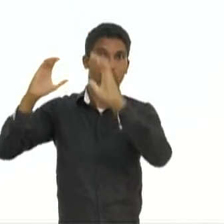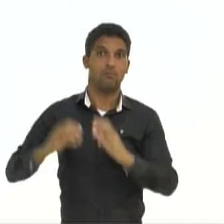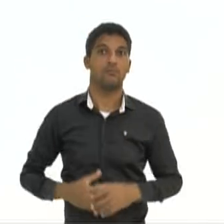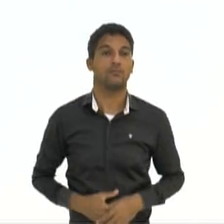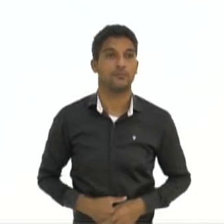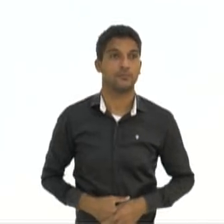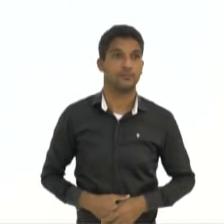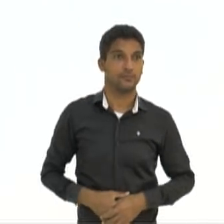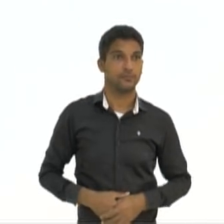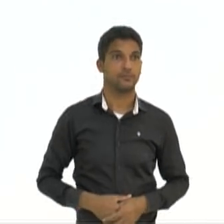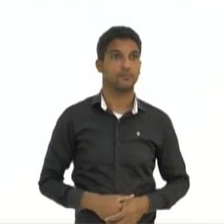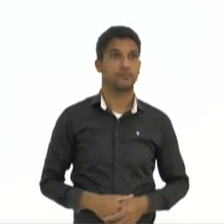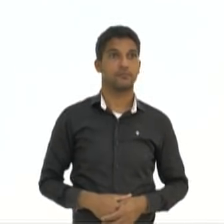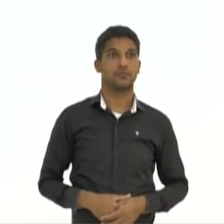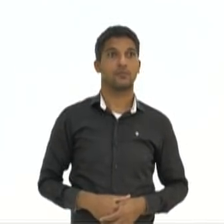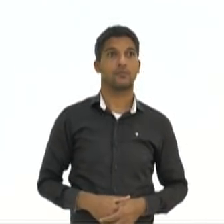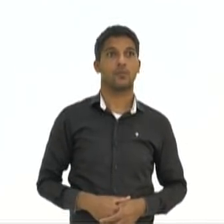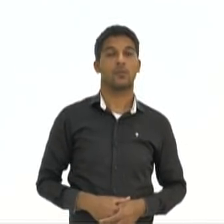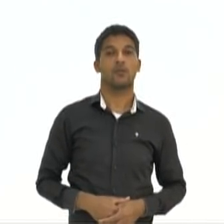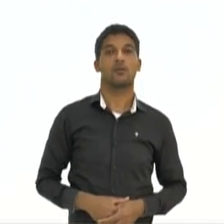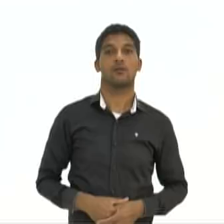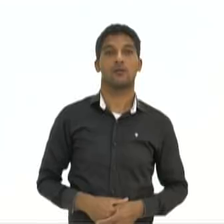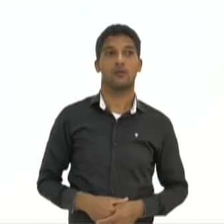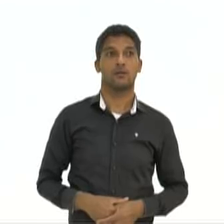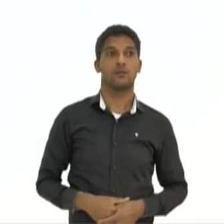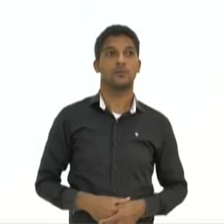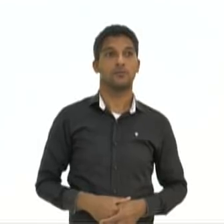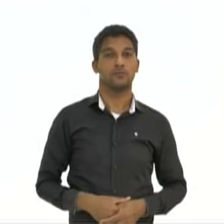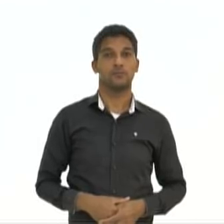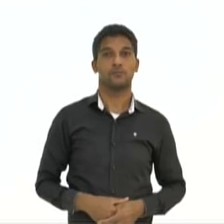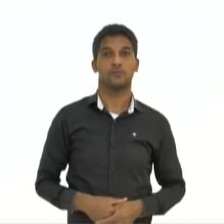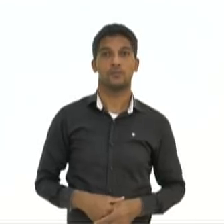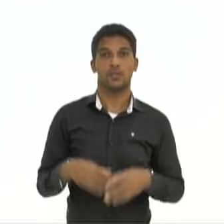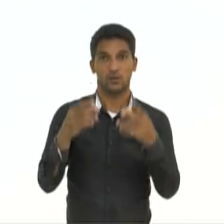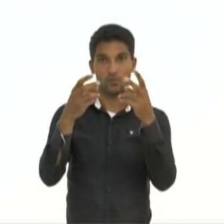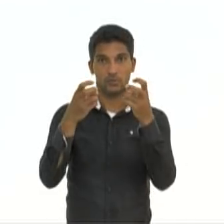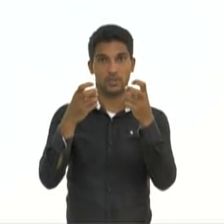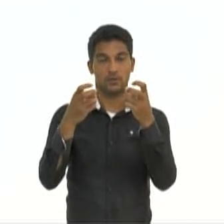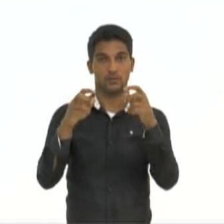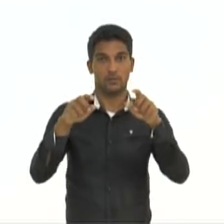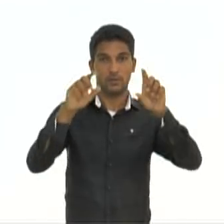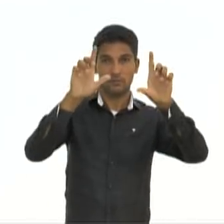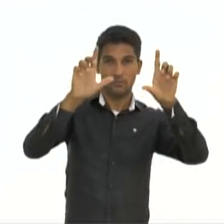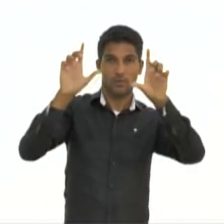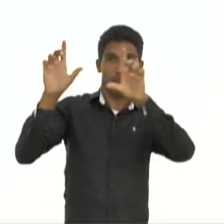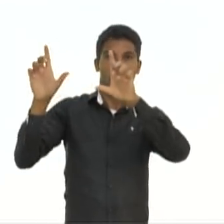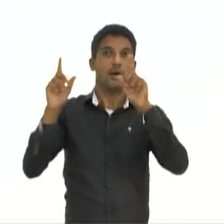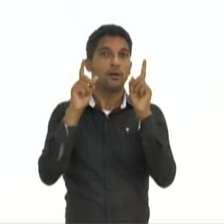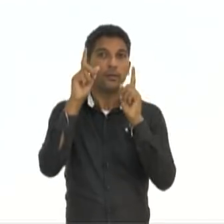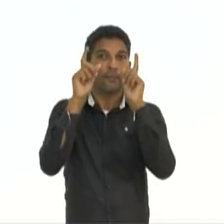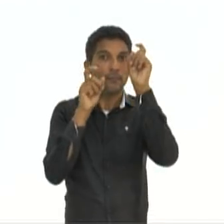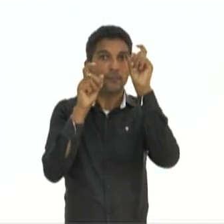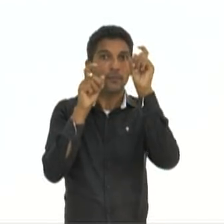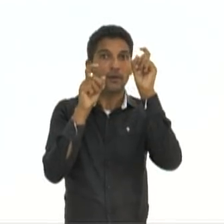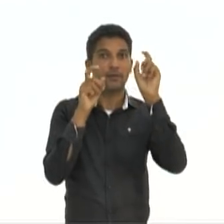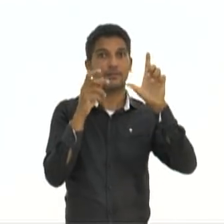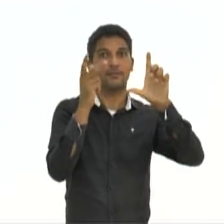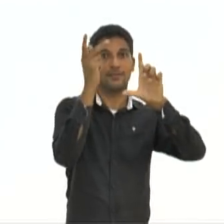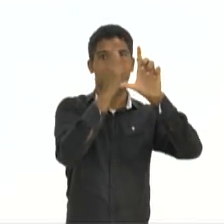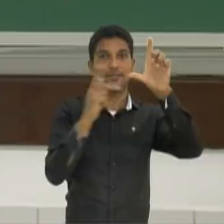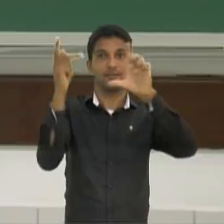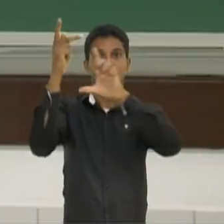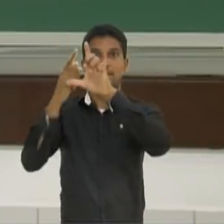que compõem aí essa tirinha. Também observem as expressões faciais dos personagens, né? Lembram que os desenhos,